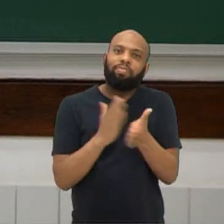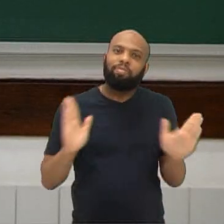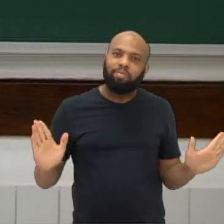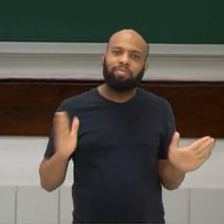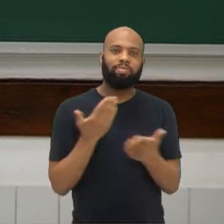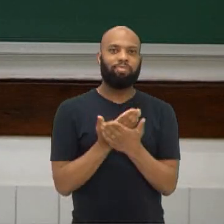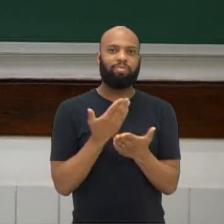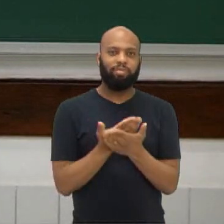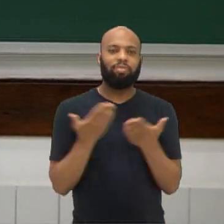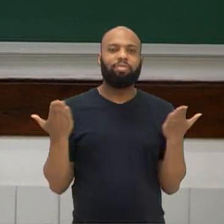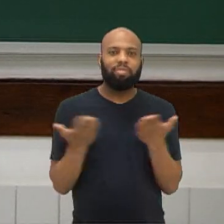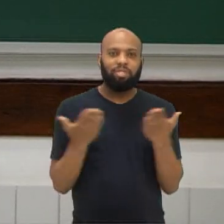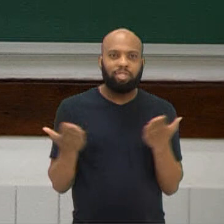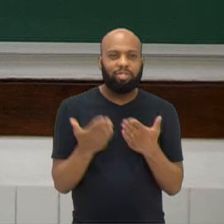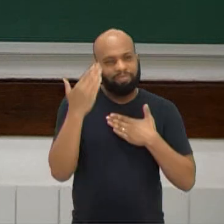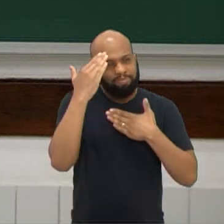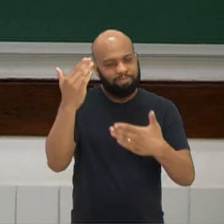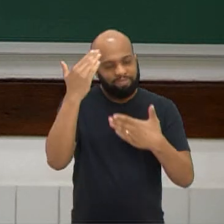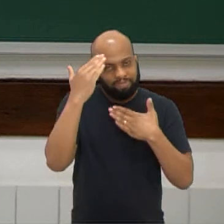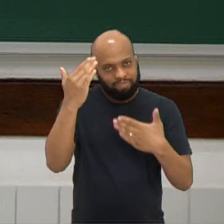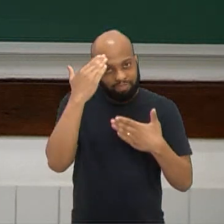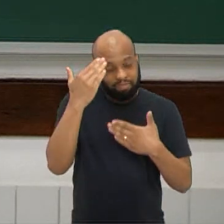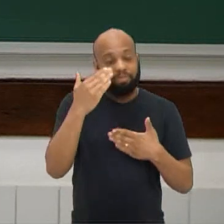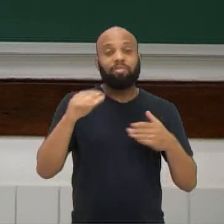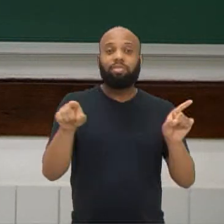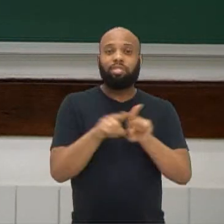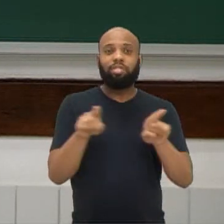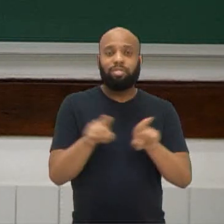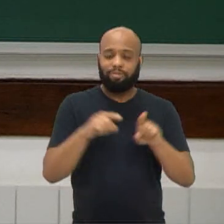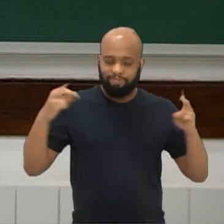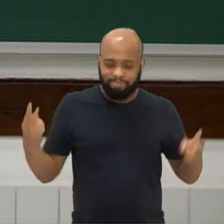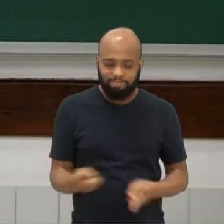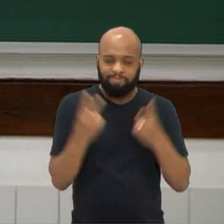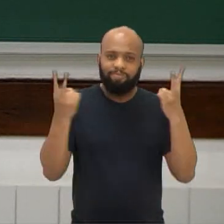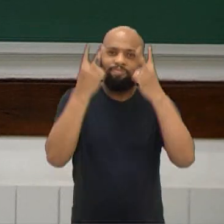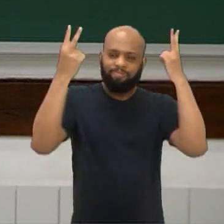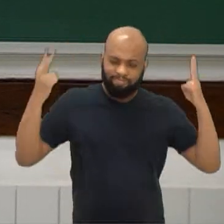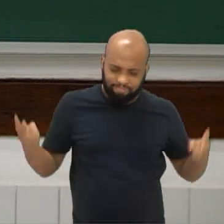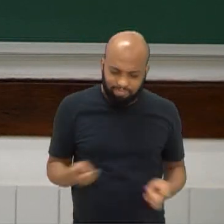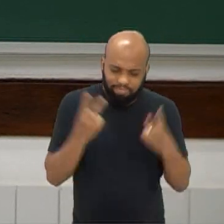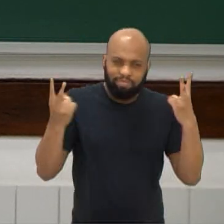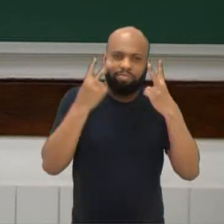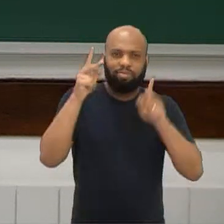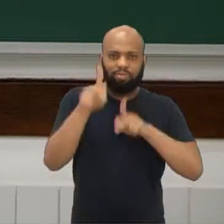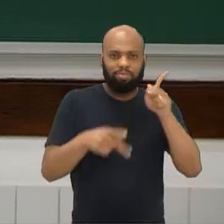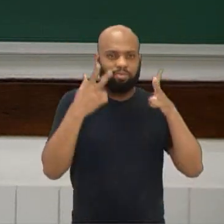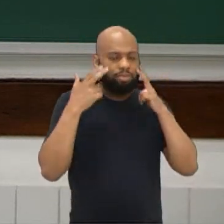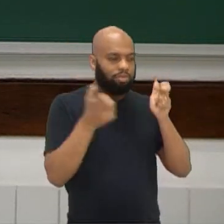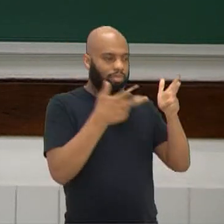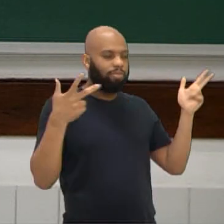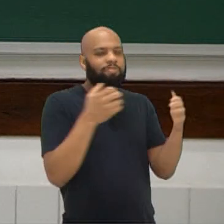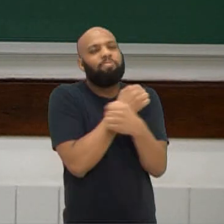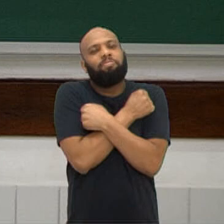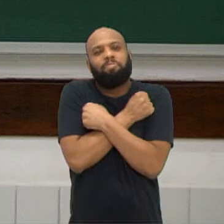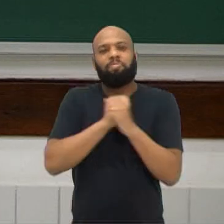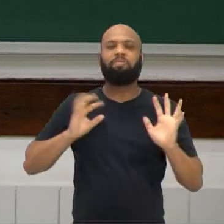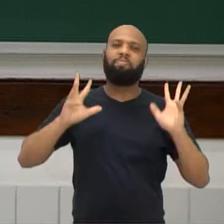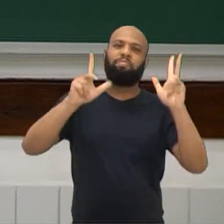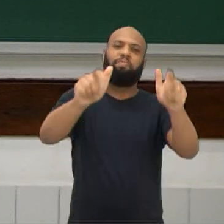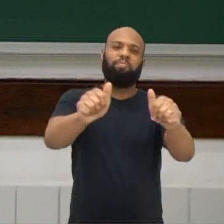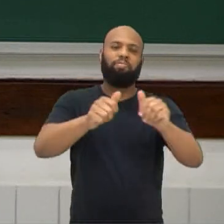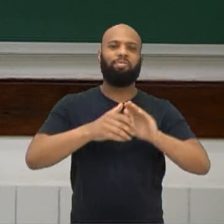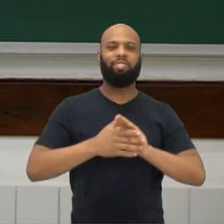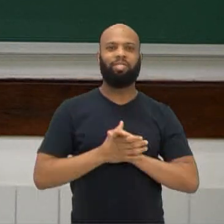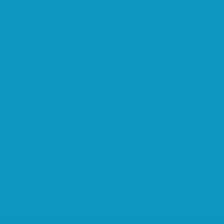a classe de hoje, muitíssimas graças. Lembrem, vamos valorar os pueblos indígenas. Um abraço a todos.